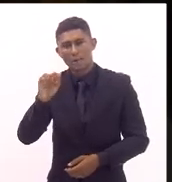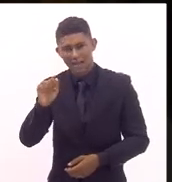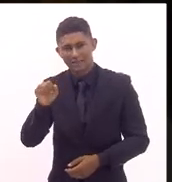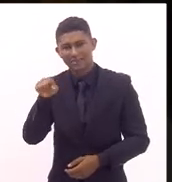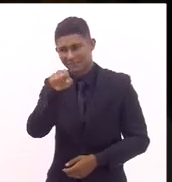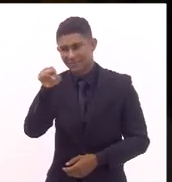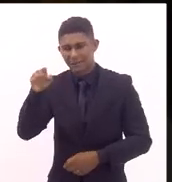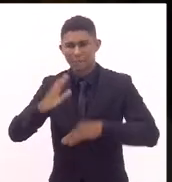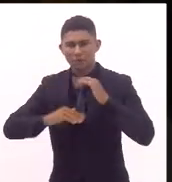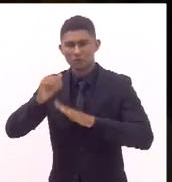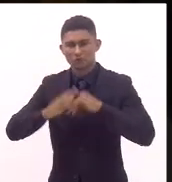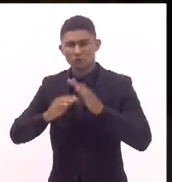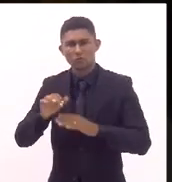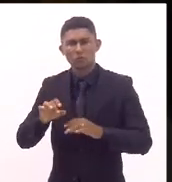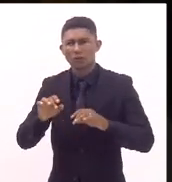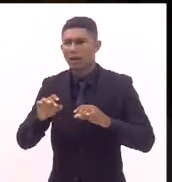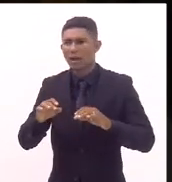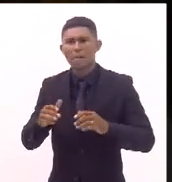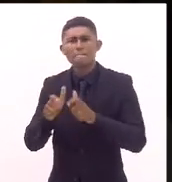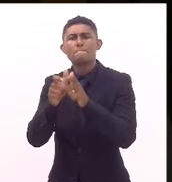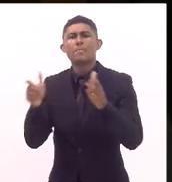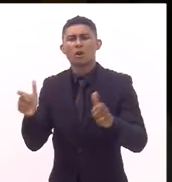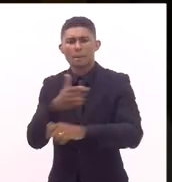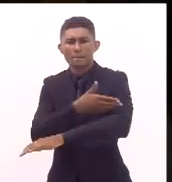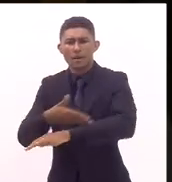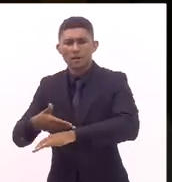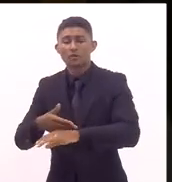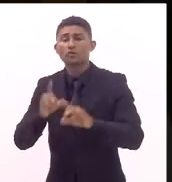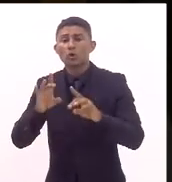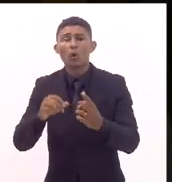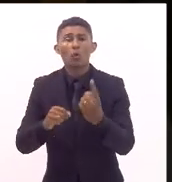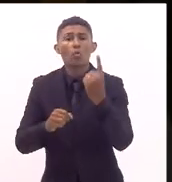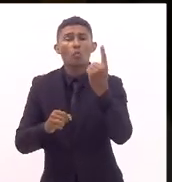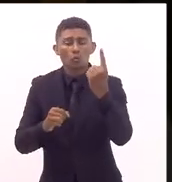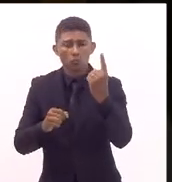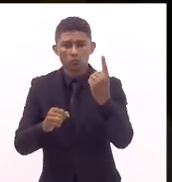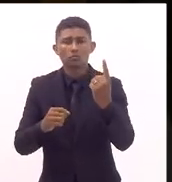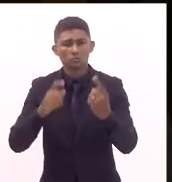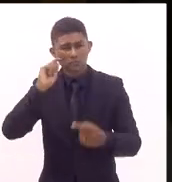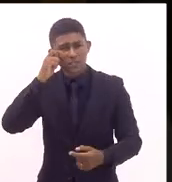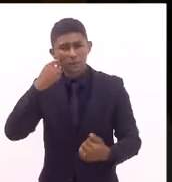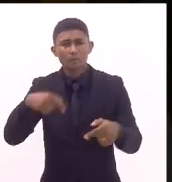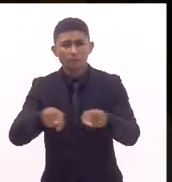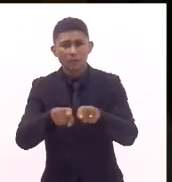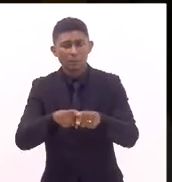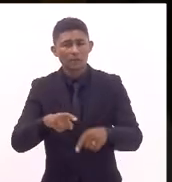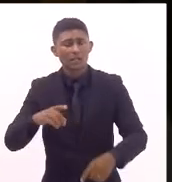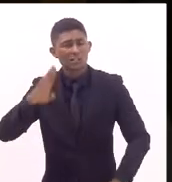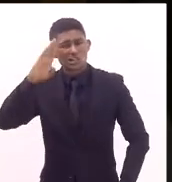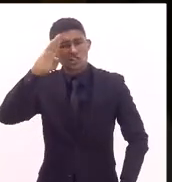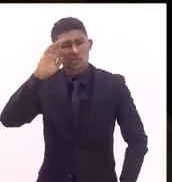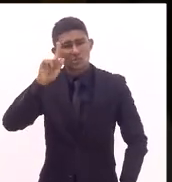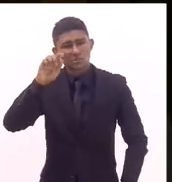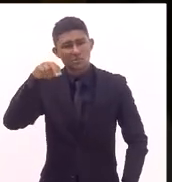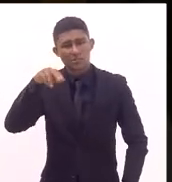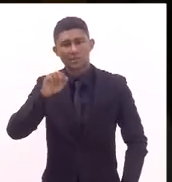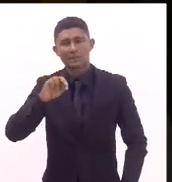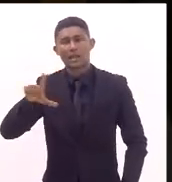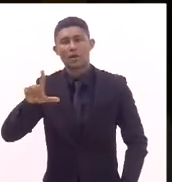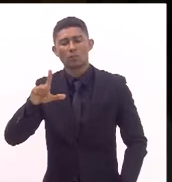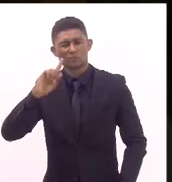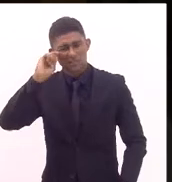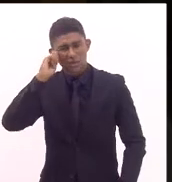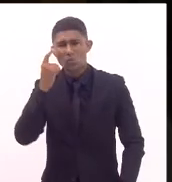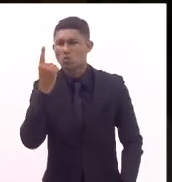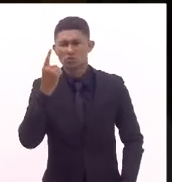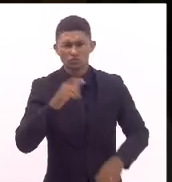Embaixador negro e um único General negro na história do Brasil Isso mostra que